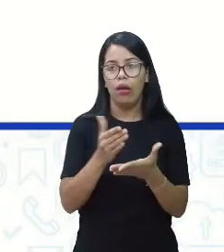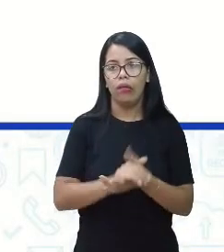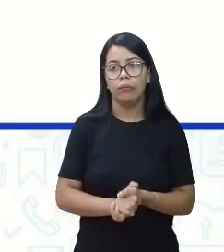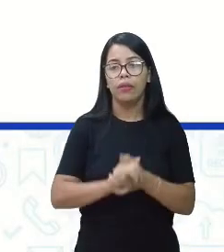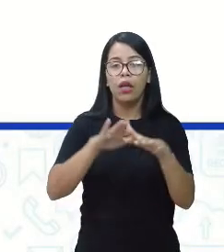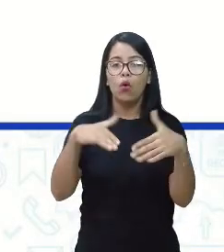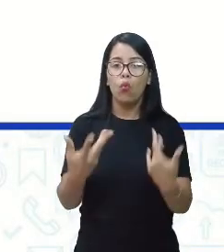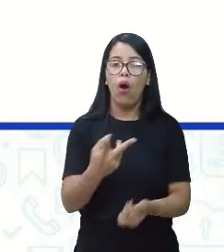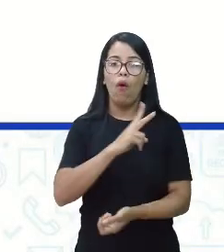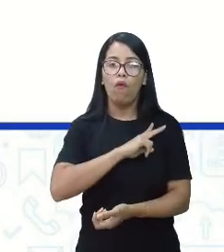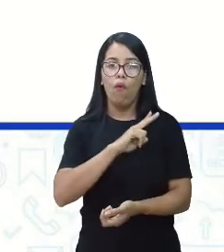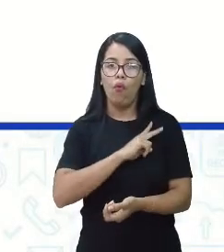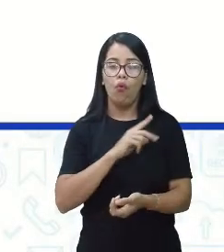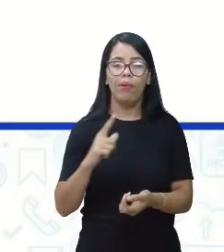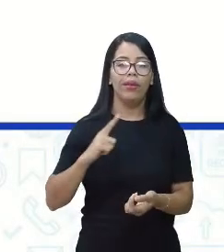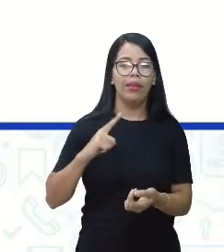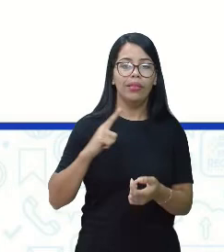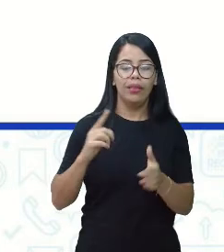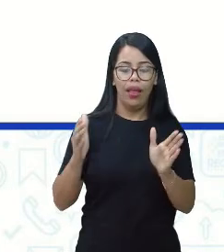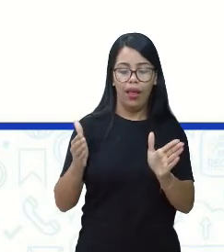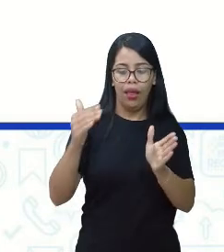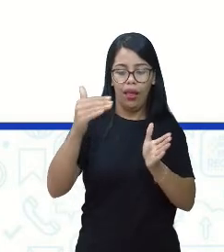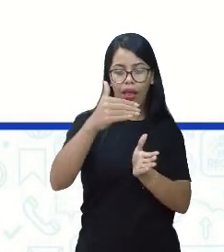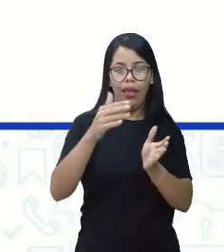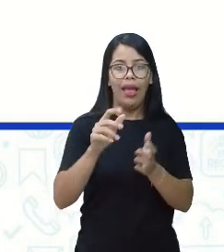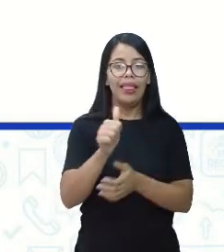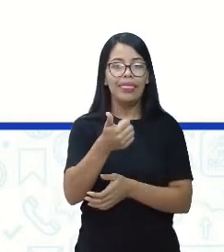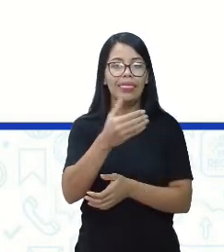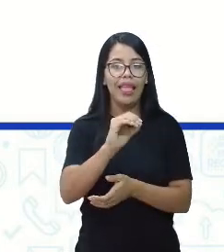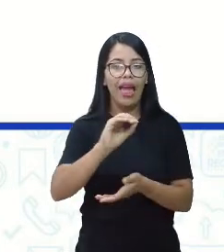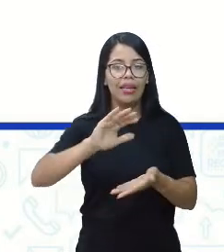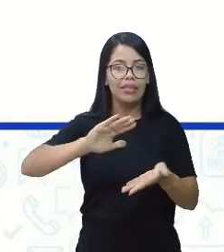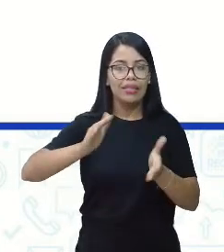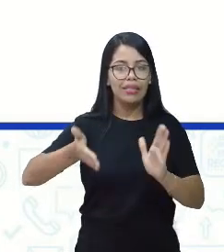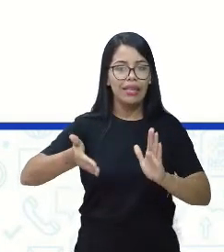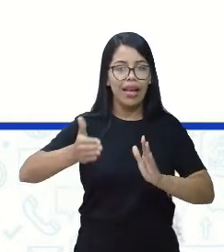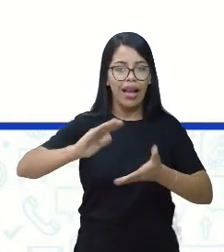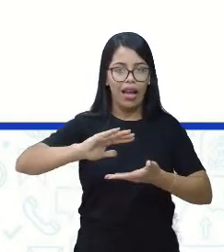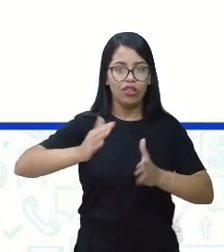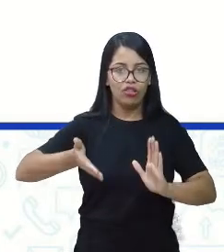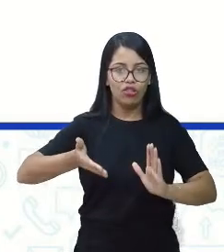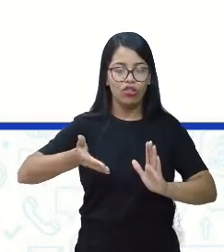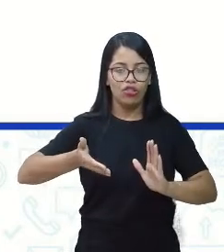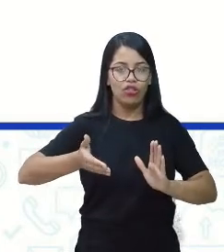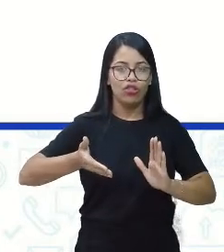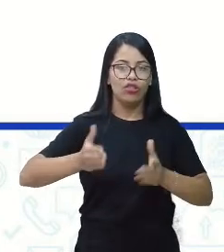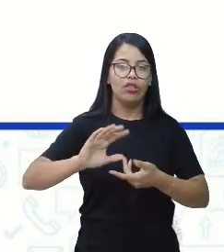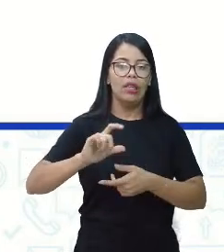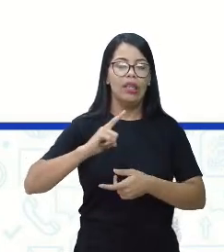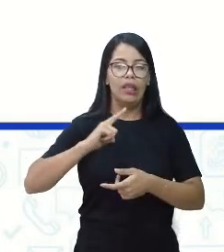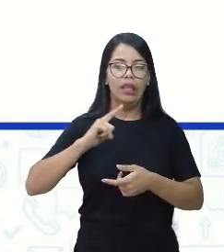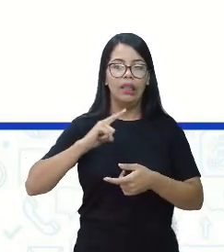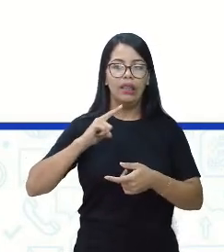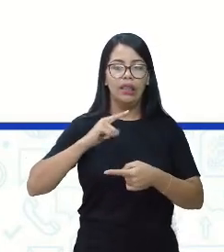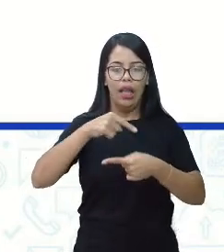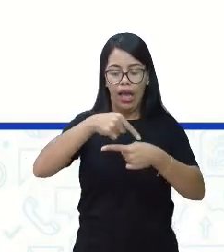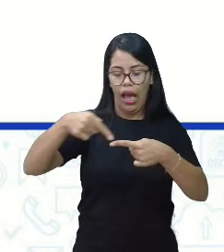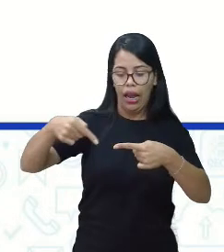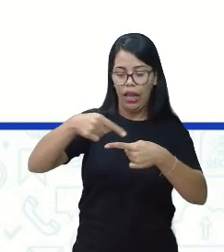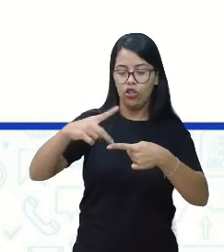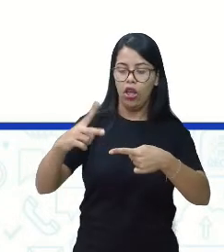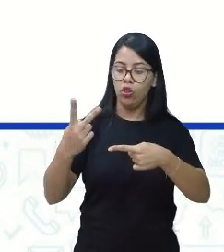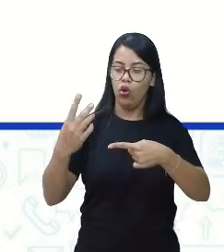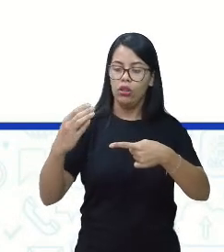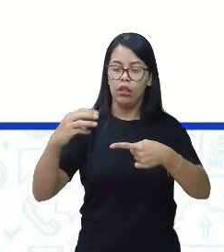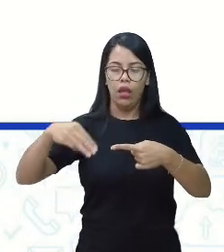é o volume ocupado por 10 caixas em forma de cubo com 2 centímetros de aresta? Então, eu tenho um